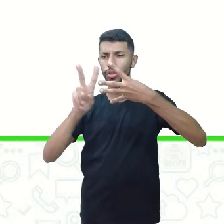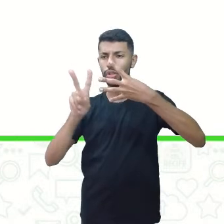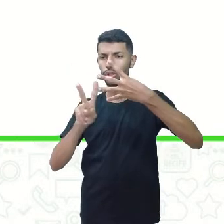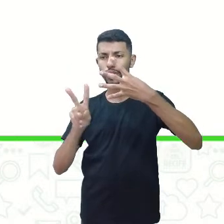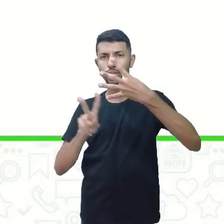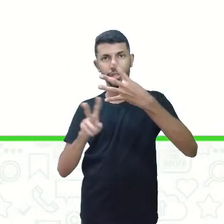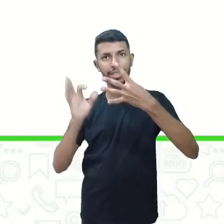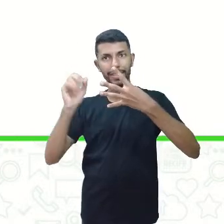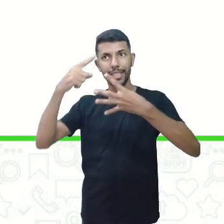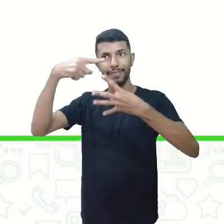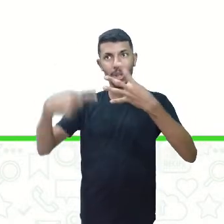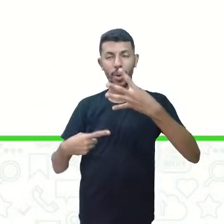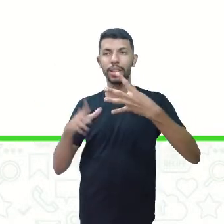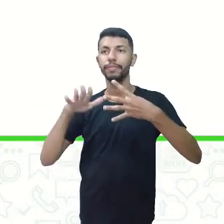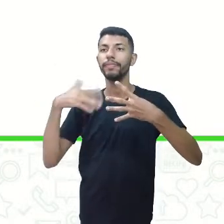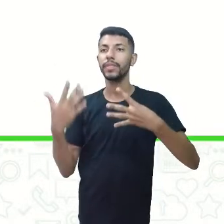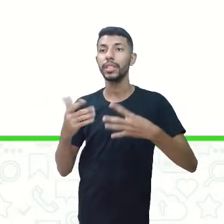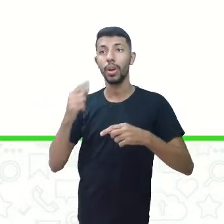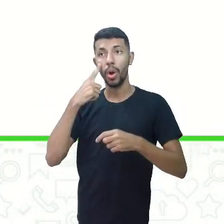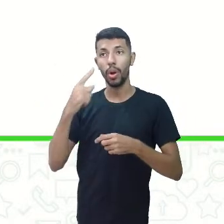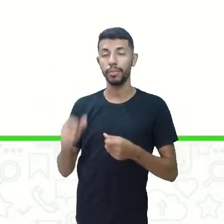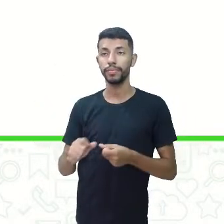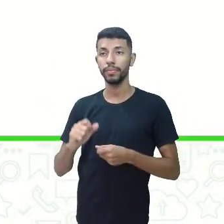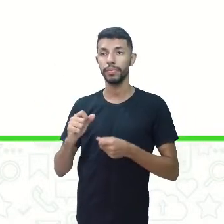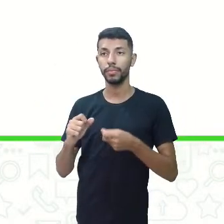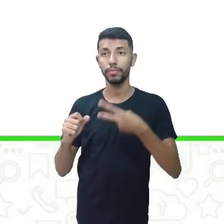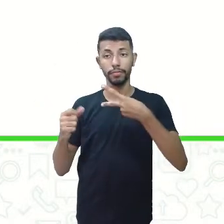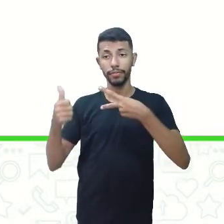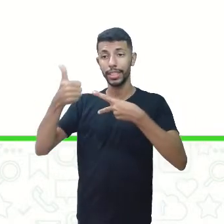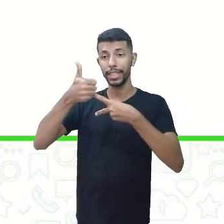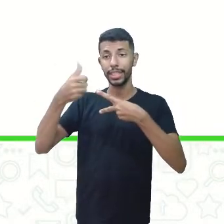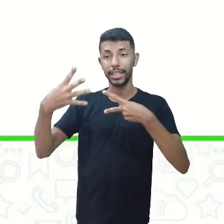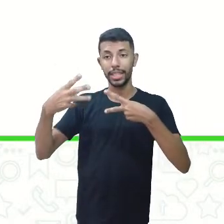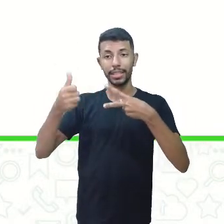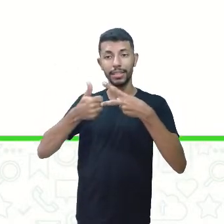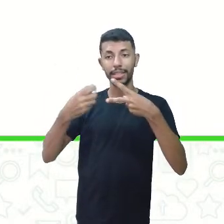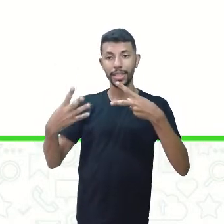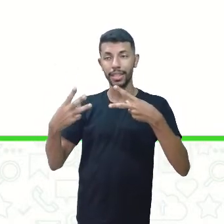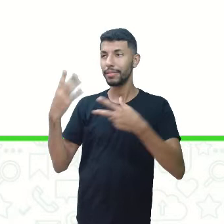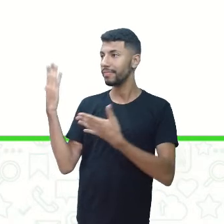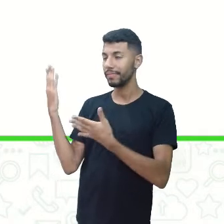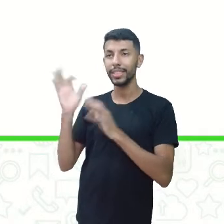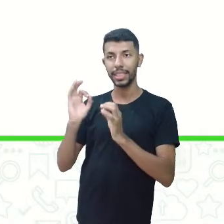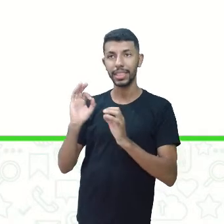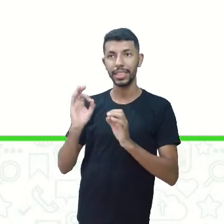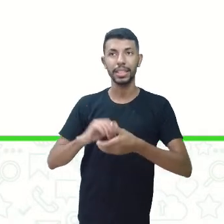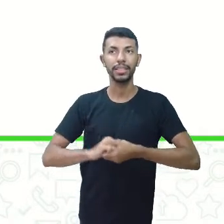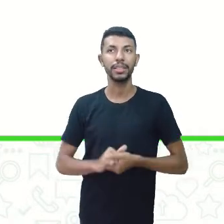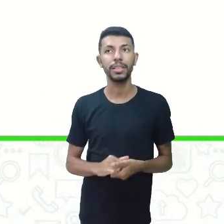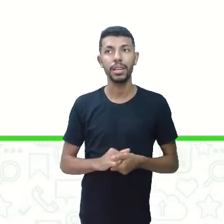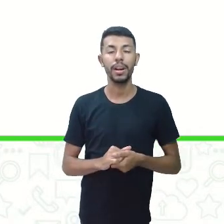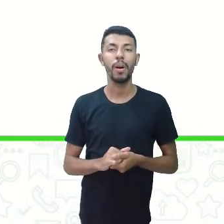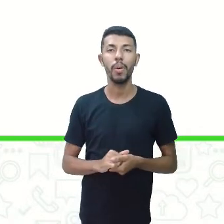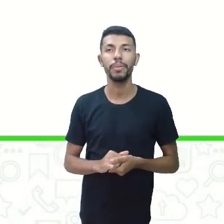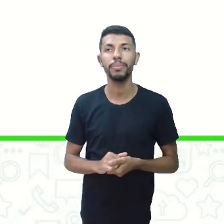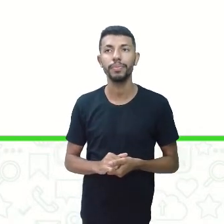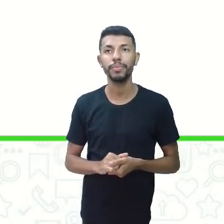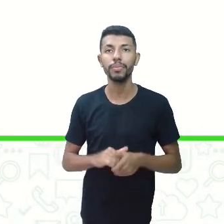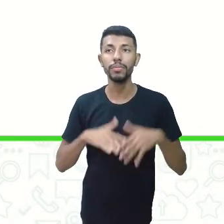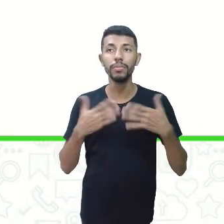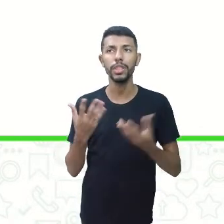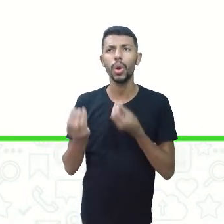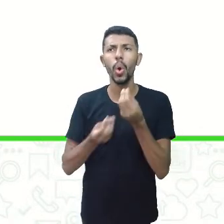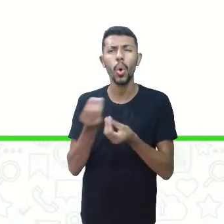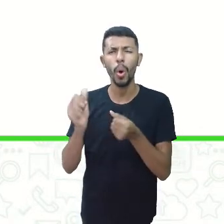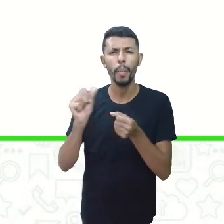você encontrou 13 2 vezes. Você vai elevar 13 à segunda potência, ou ao quadrado, que quer dizer a mesma coisa. E como é que vai